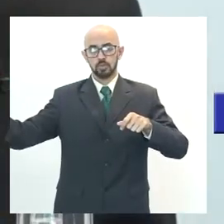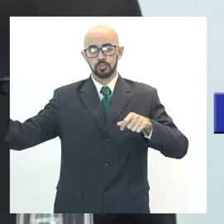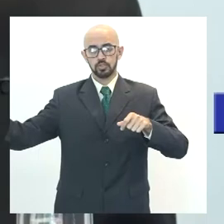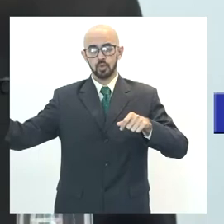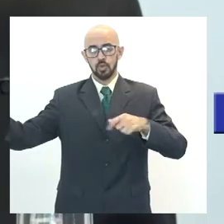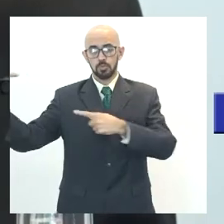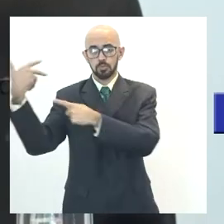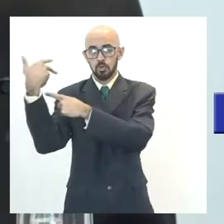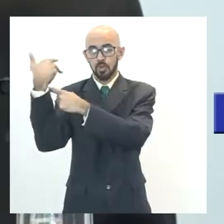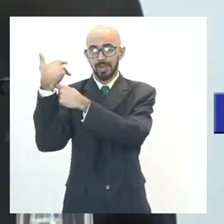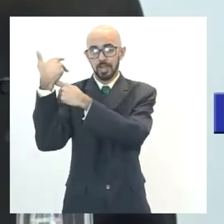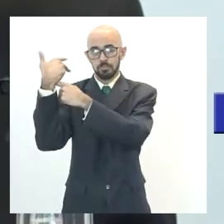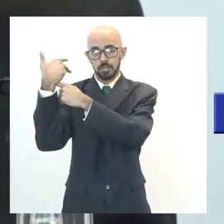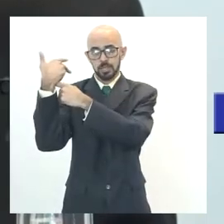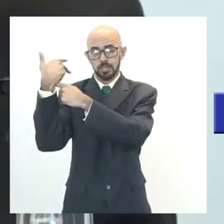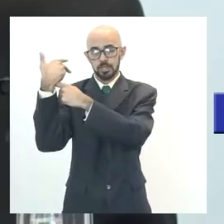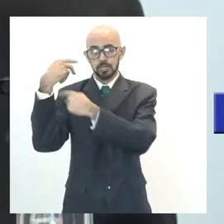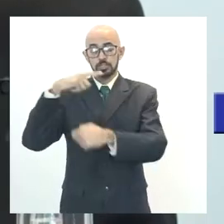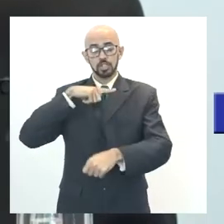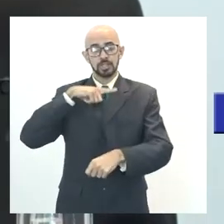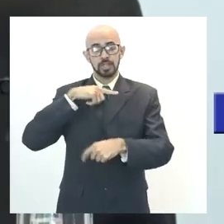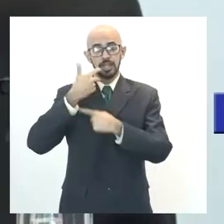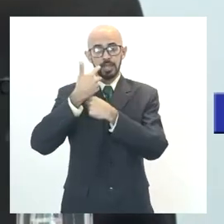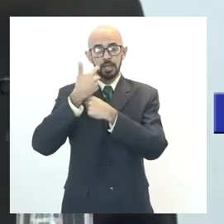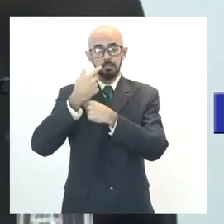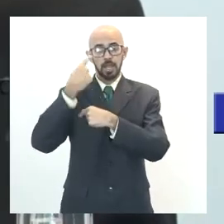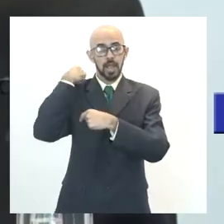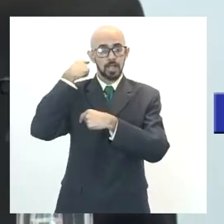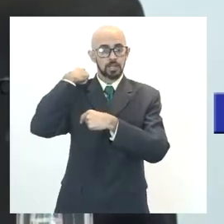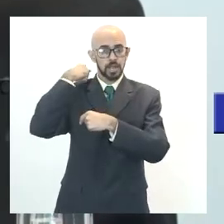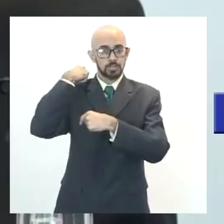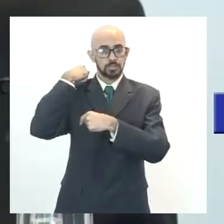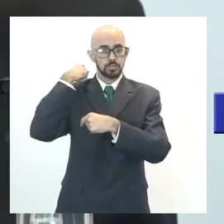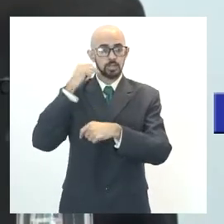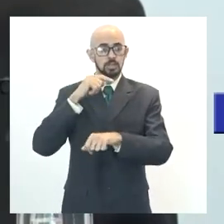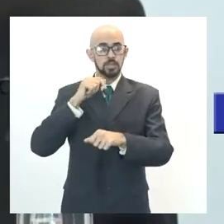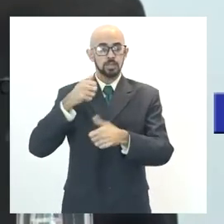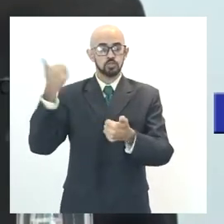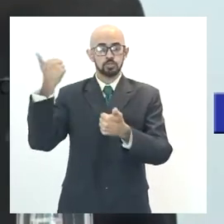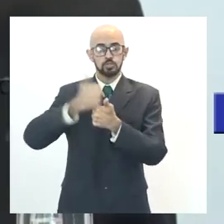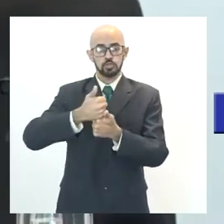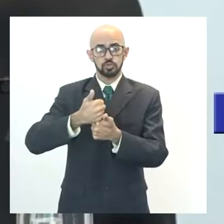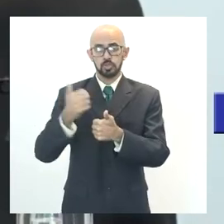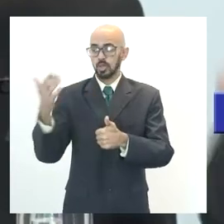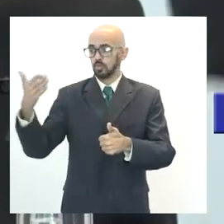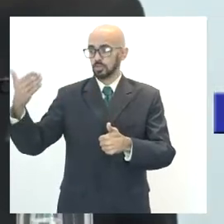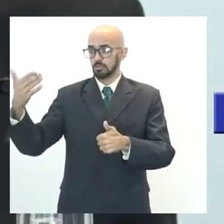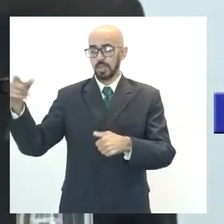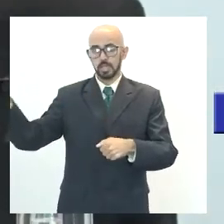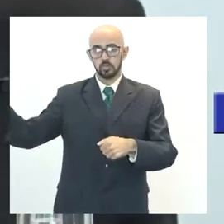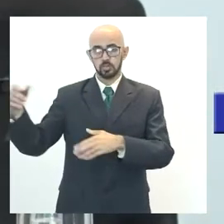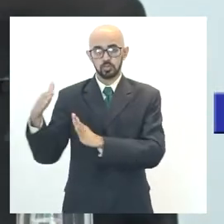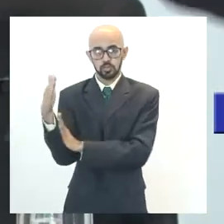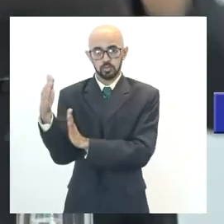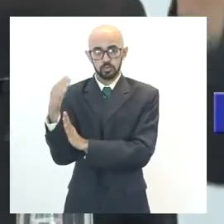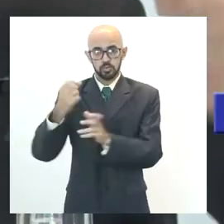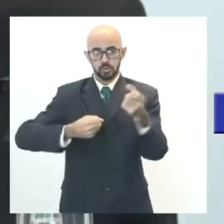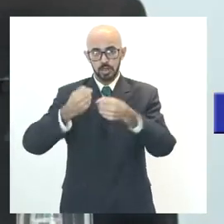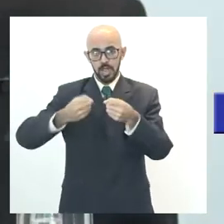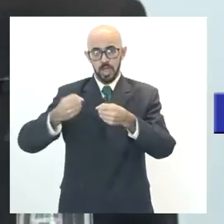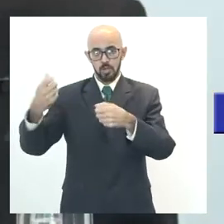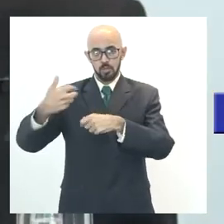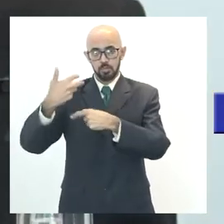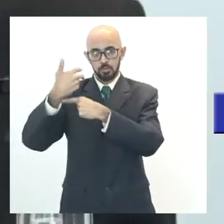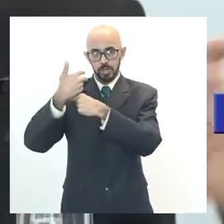existe câmera traseira em alguns carros substituir o retrovisor esquerdo por uma câmera aquele que fica em